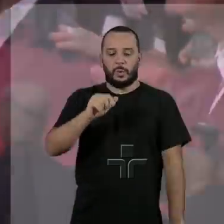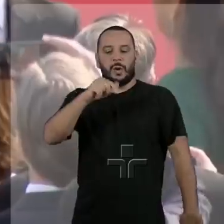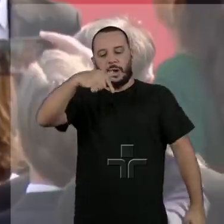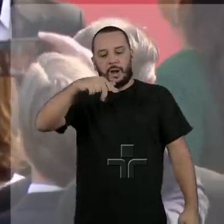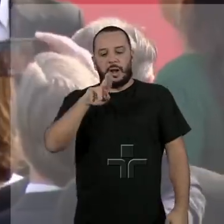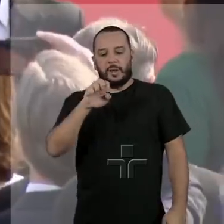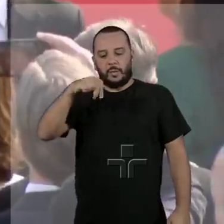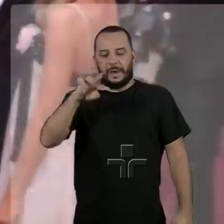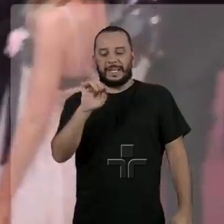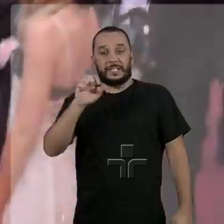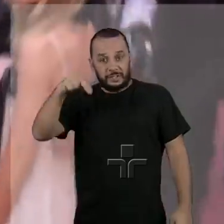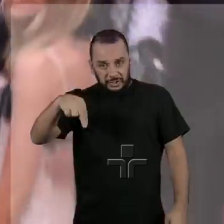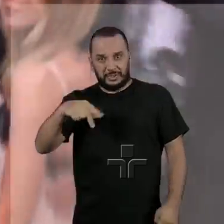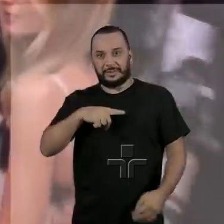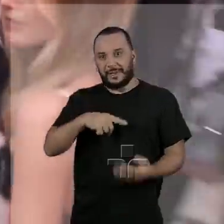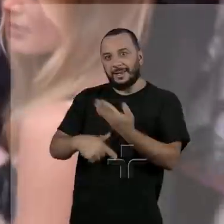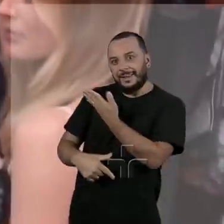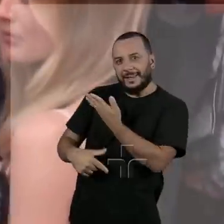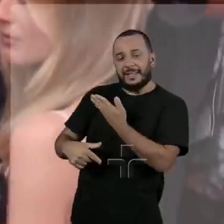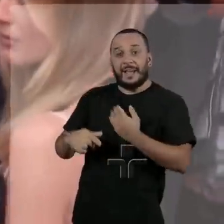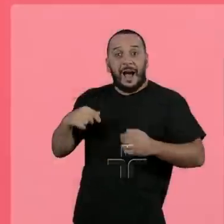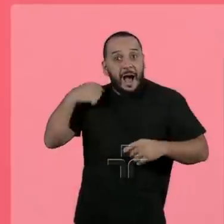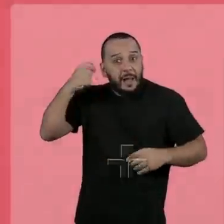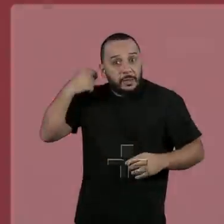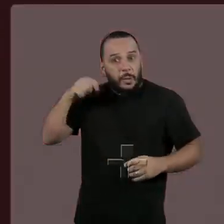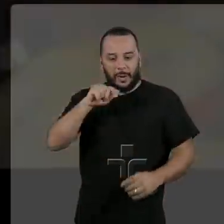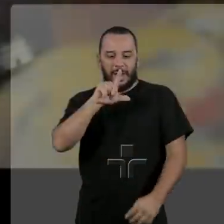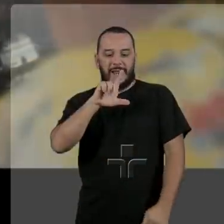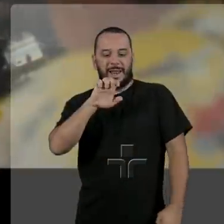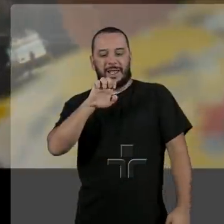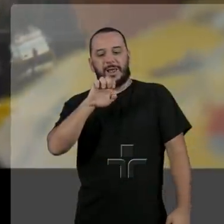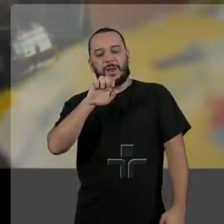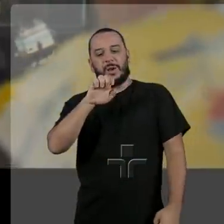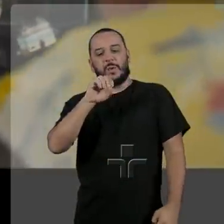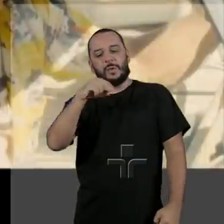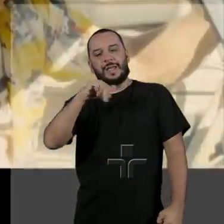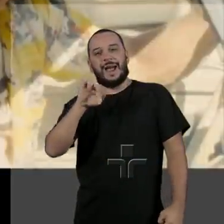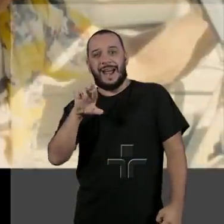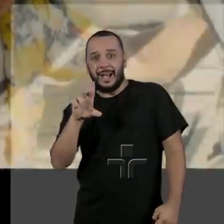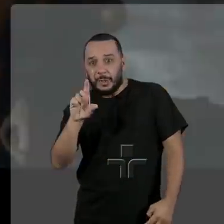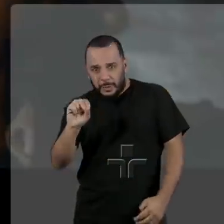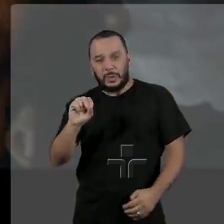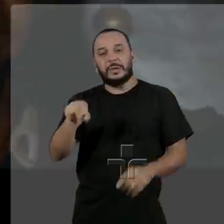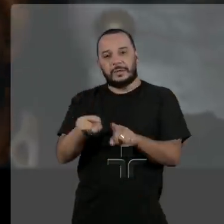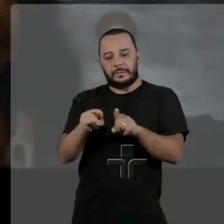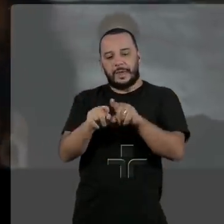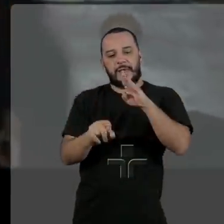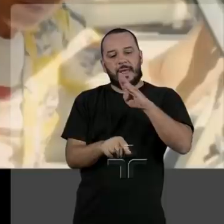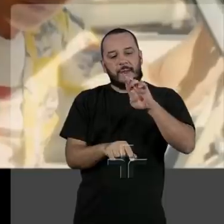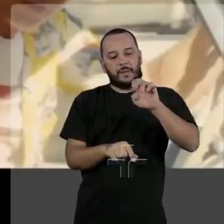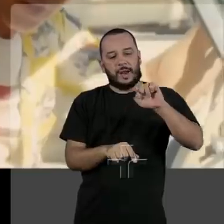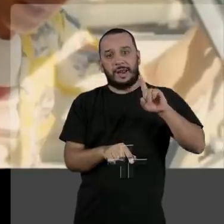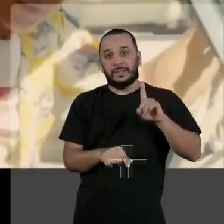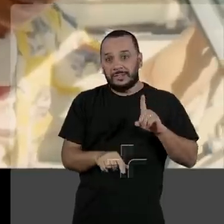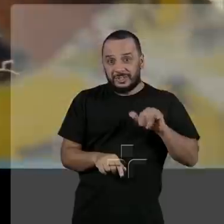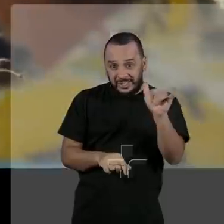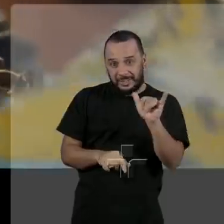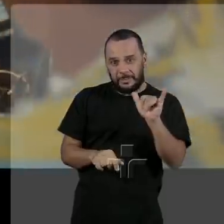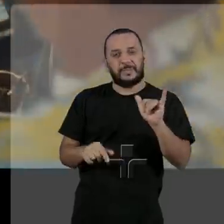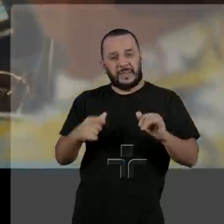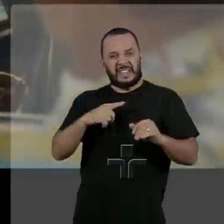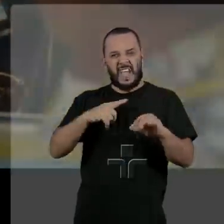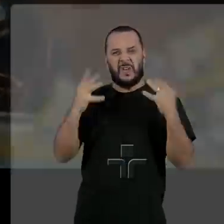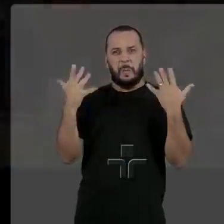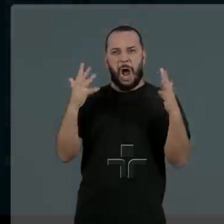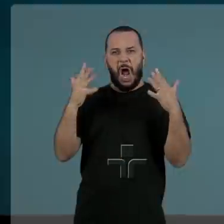DiCaprio e Brad Pitt. Apesar de ter dividido a opinião dos críticos, o longa foi aplaudido por 7 minutos.